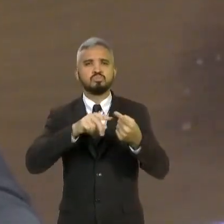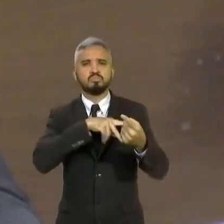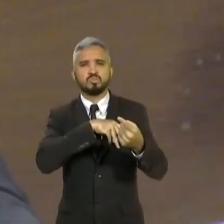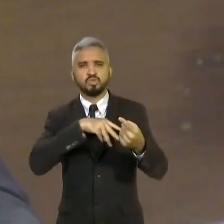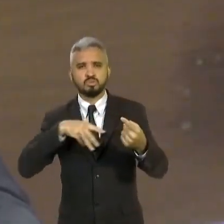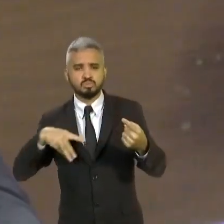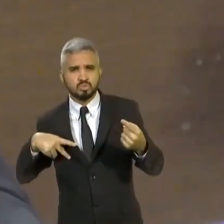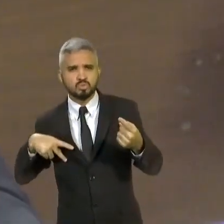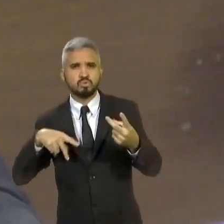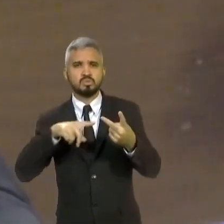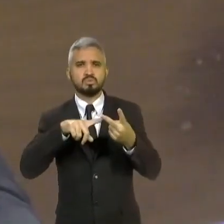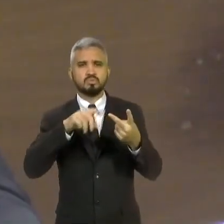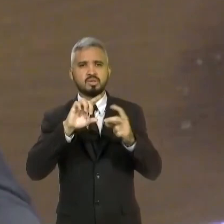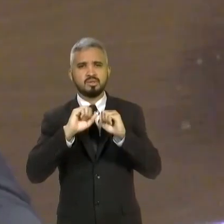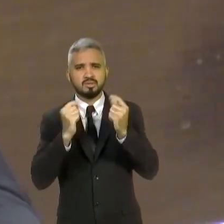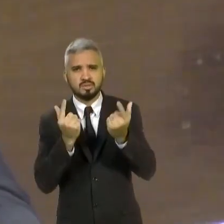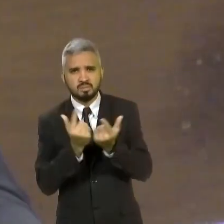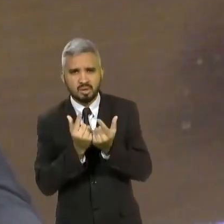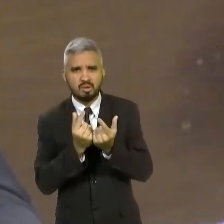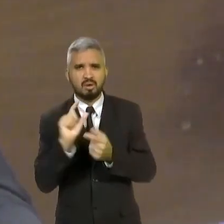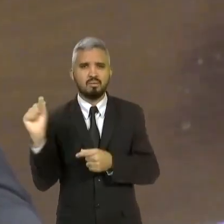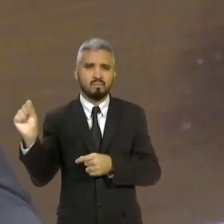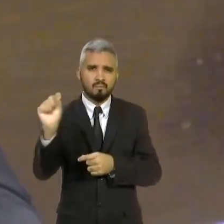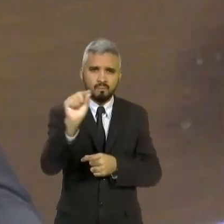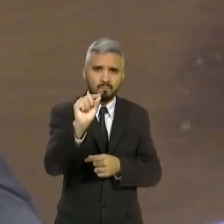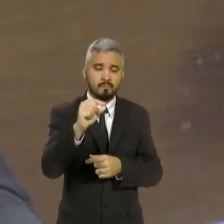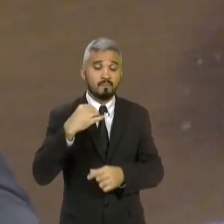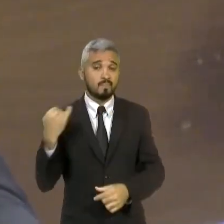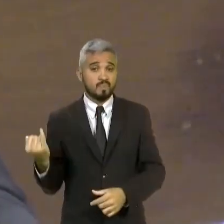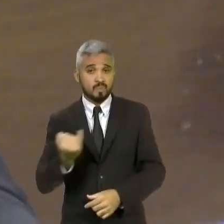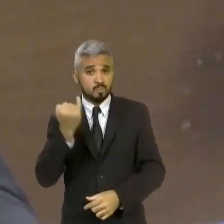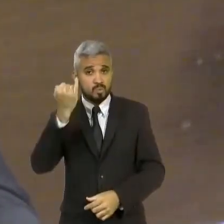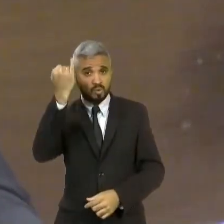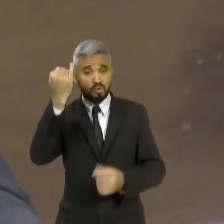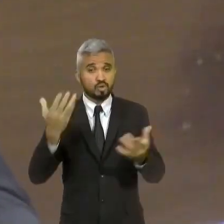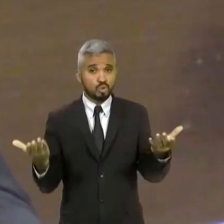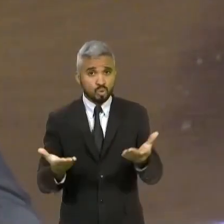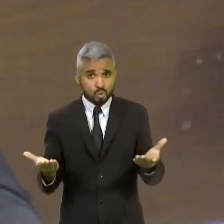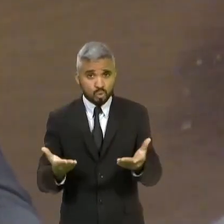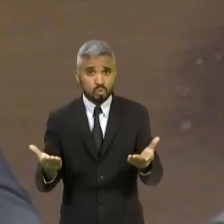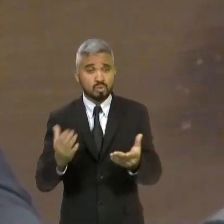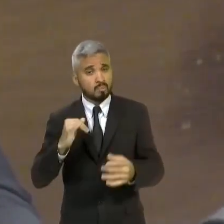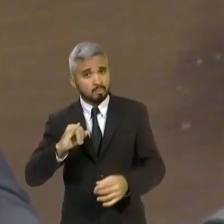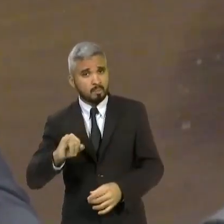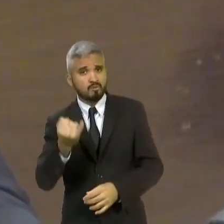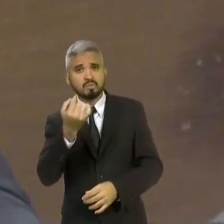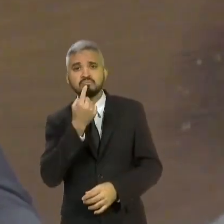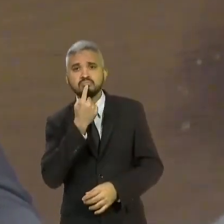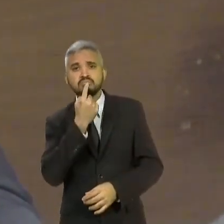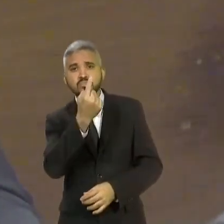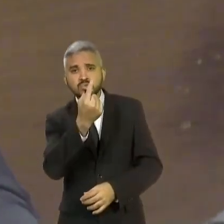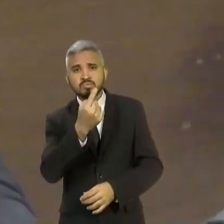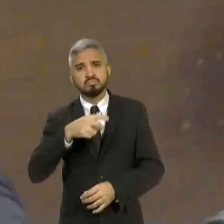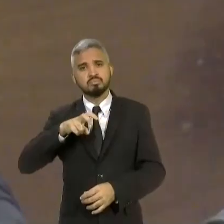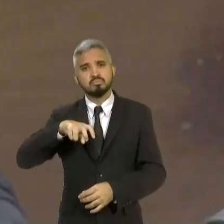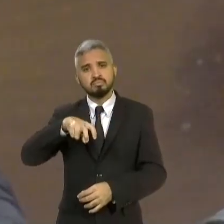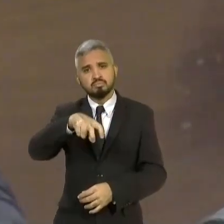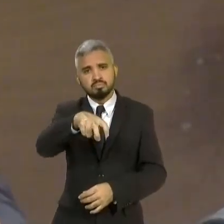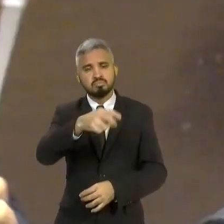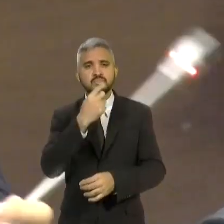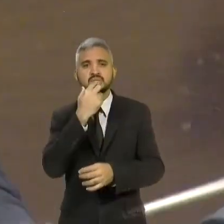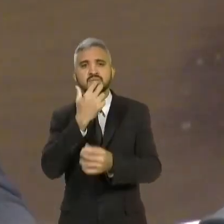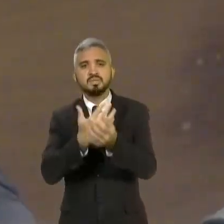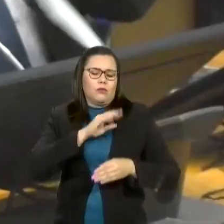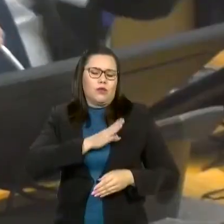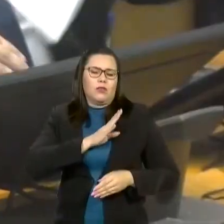Florencio Neto deu destaque à campanha de doação de sangue promovida na Assembleia Legislativa e pediu a sensibilização de